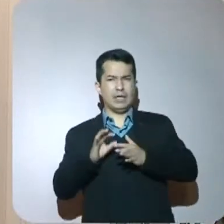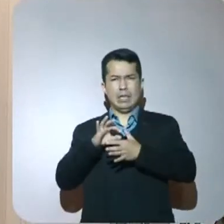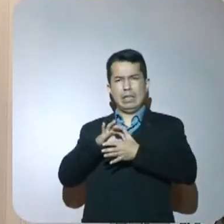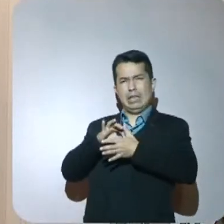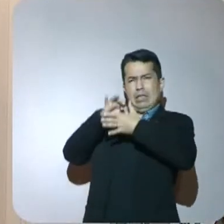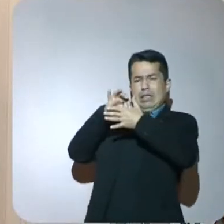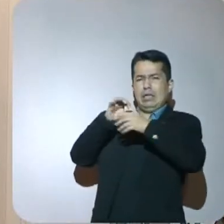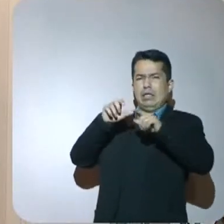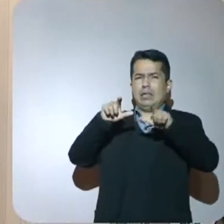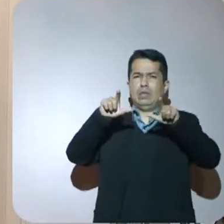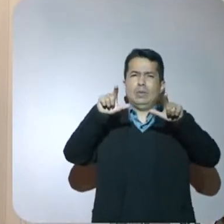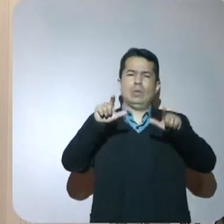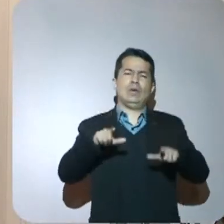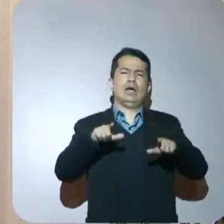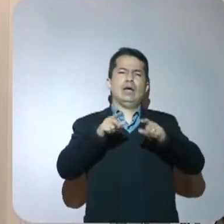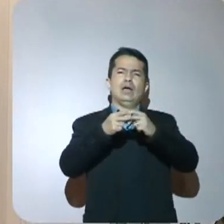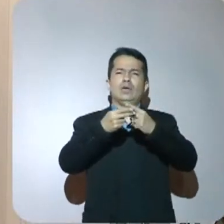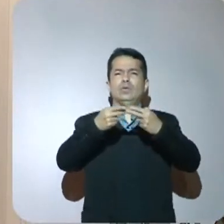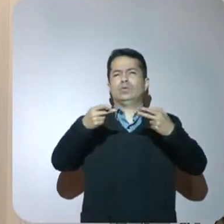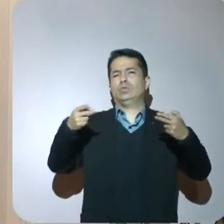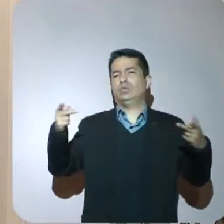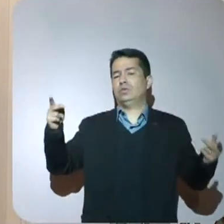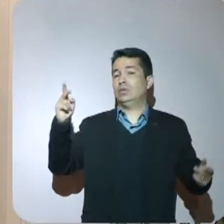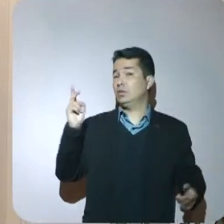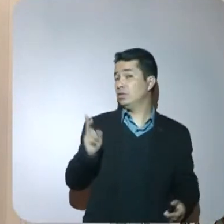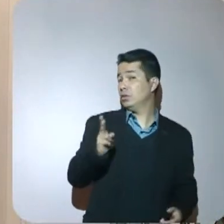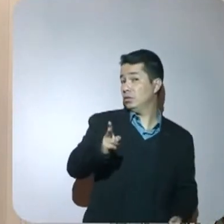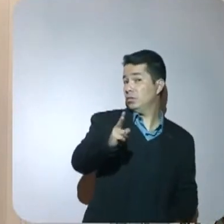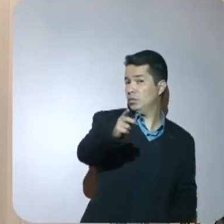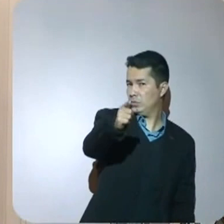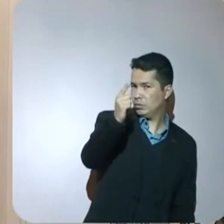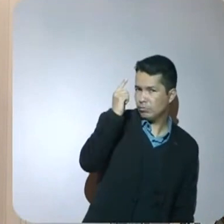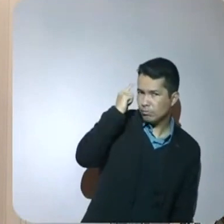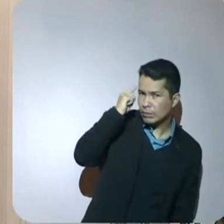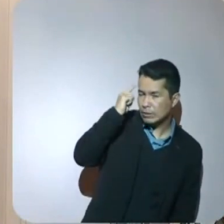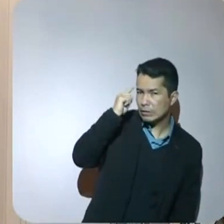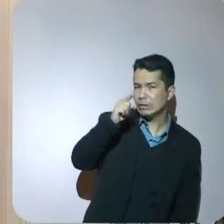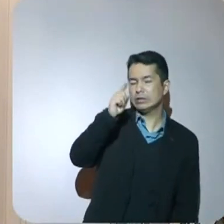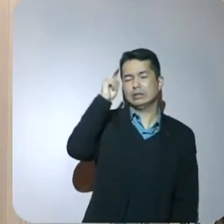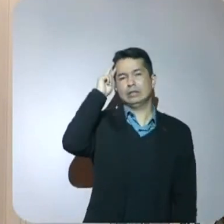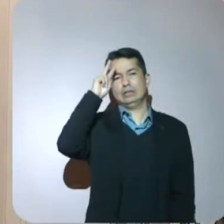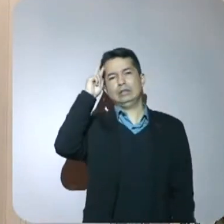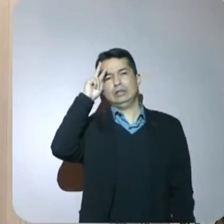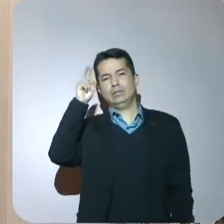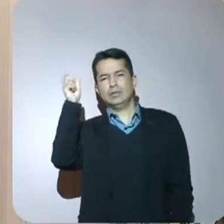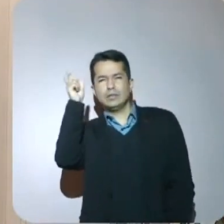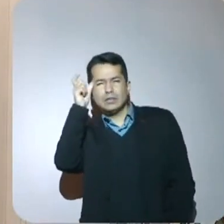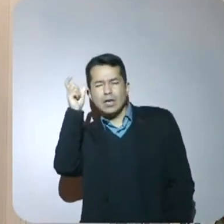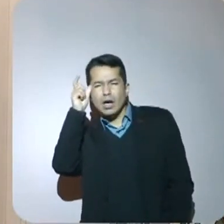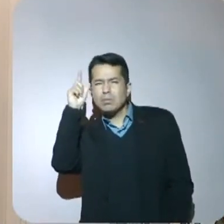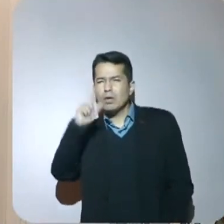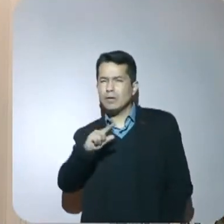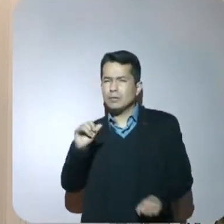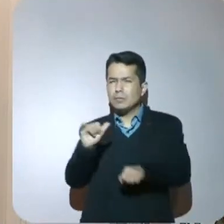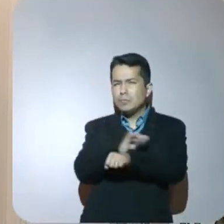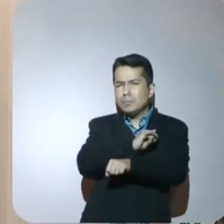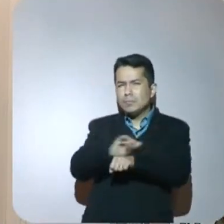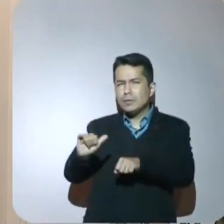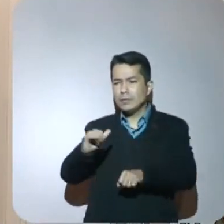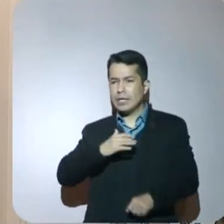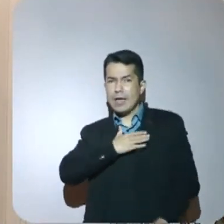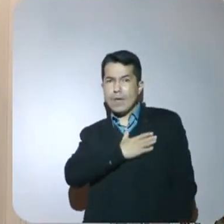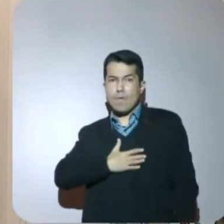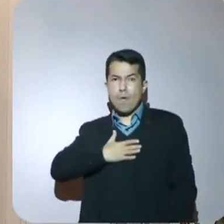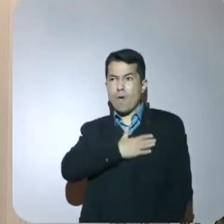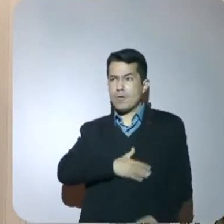coisas. Quando você ouvir isso, lembra, Satanás é muito astuto para semear discórdia.